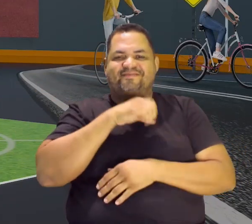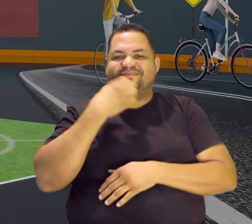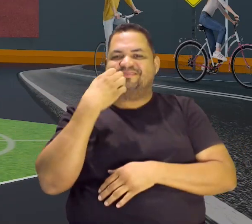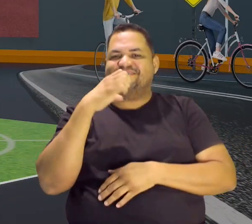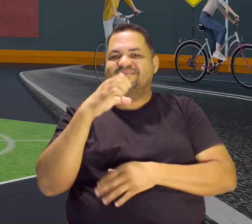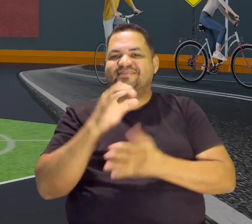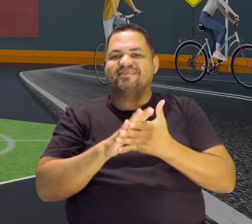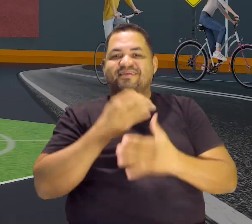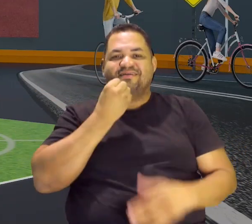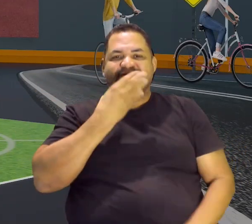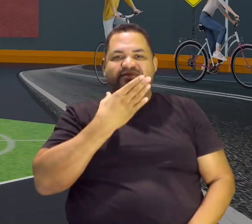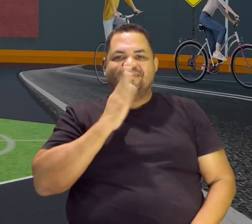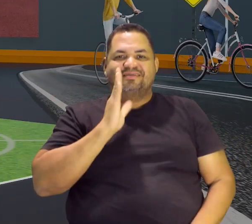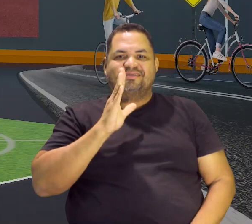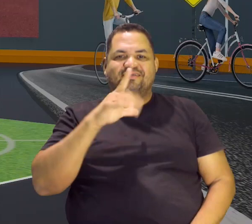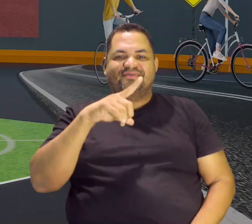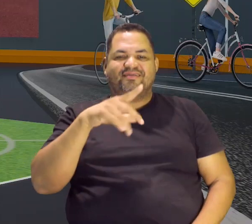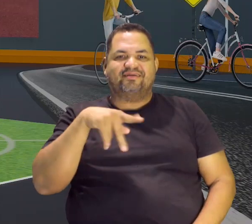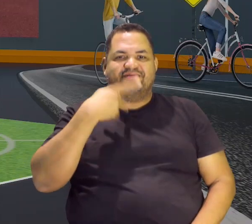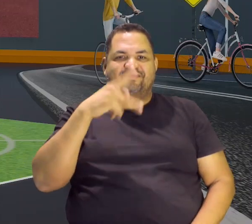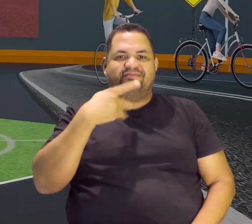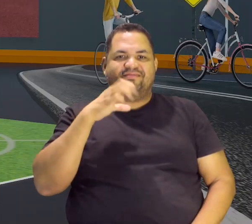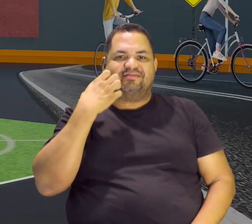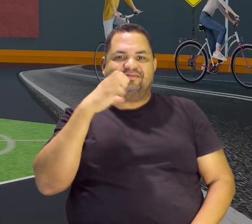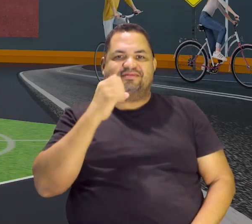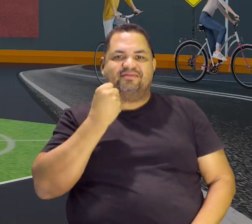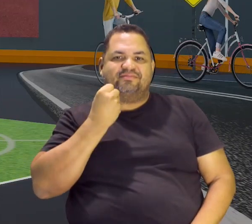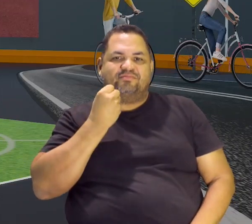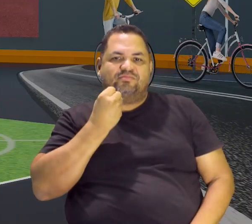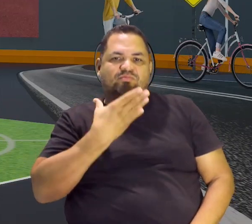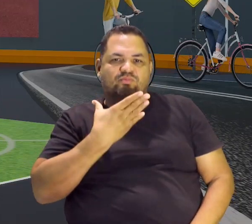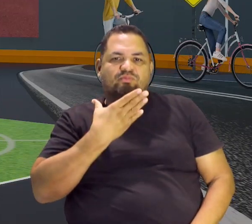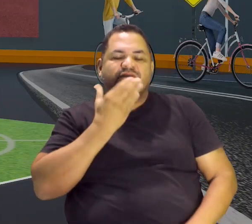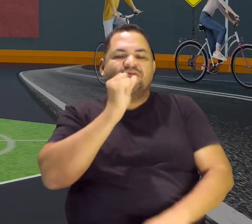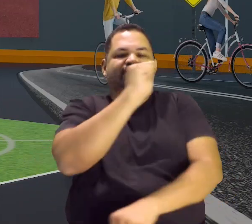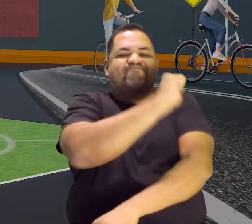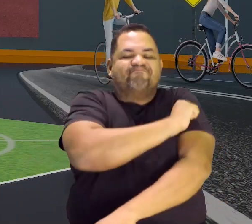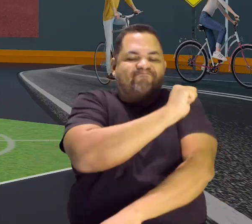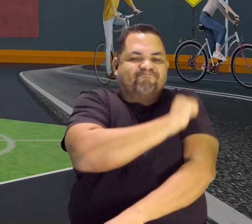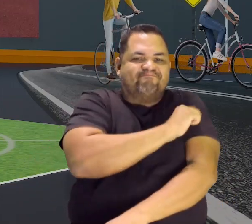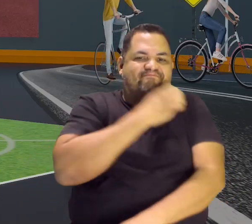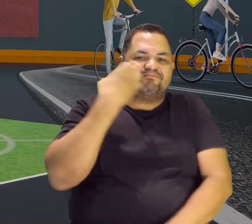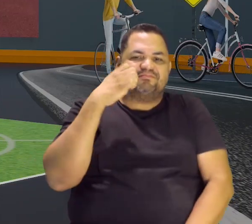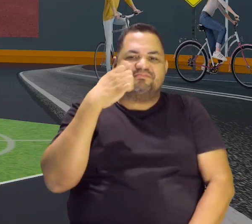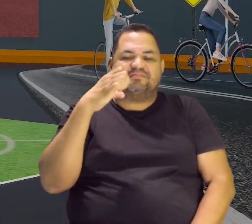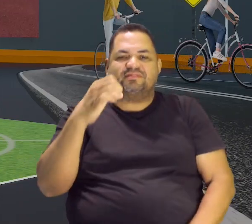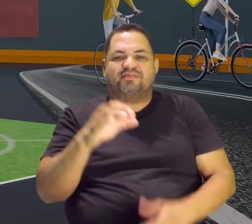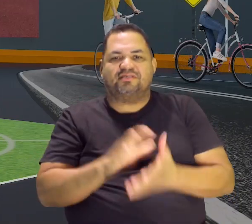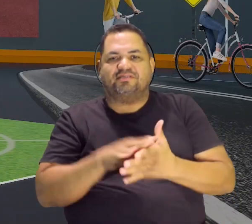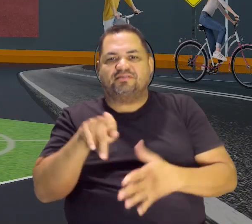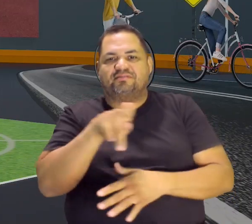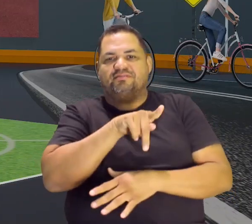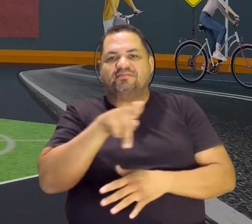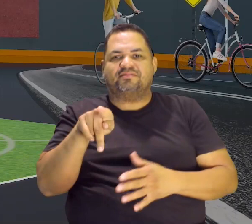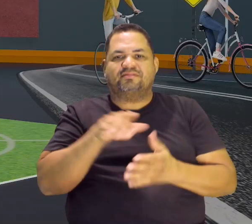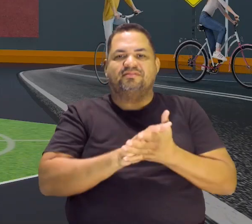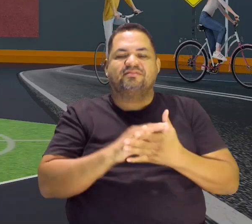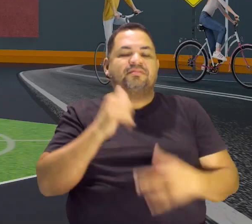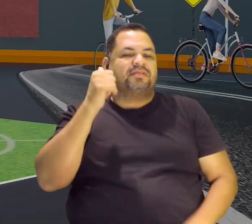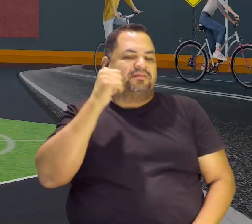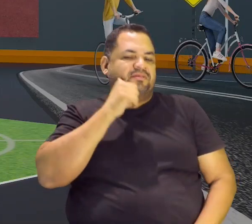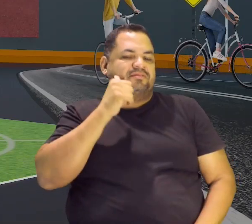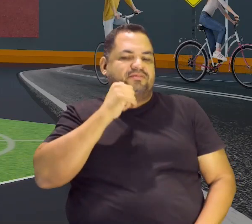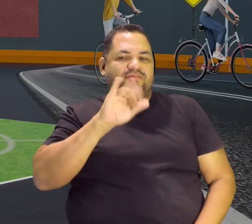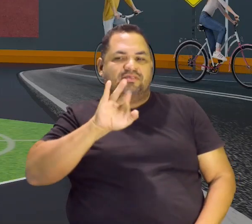é. E já que a gente está falando de energia boa, de energia dos estudantes, de energia dos professores, de energia da professora Iris,